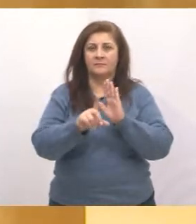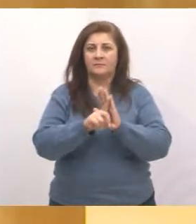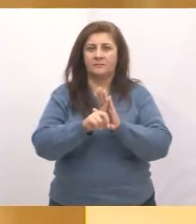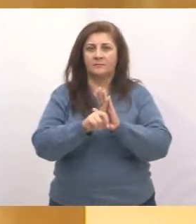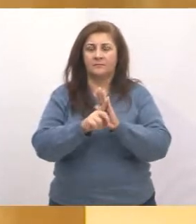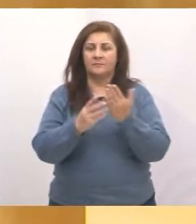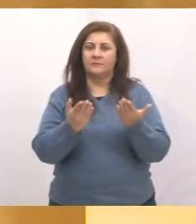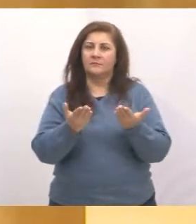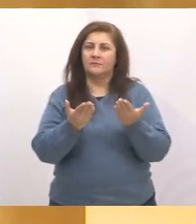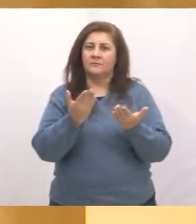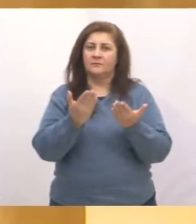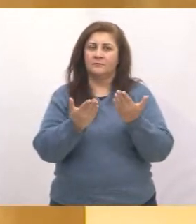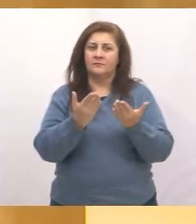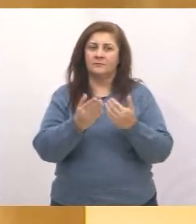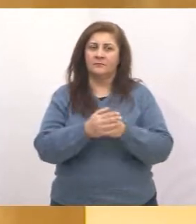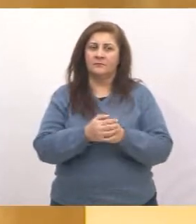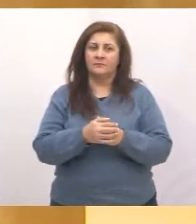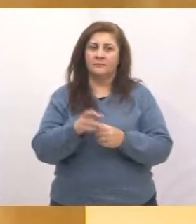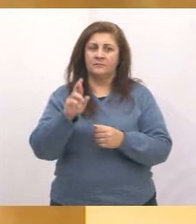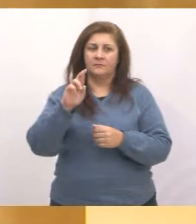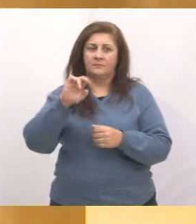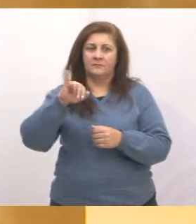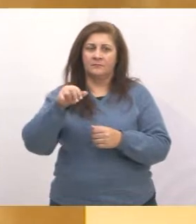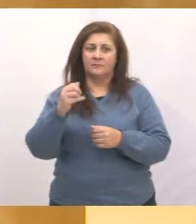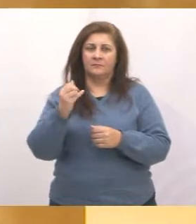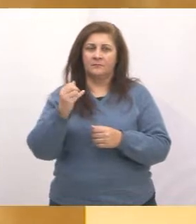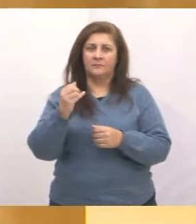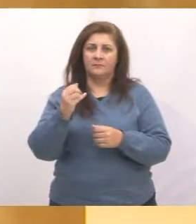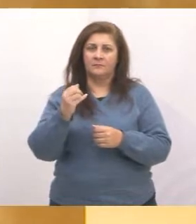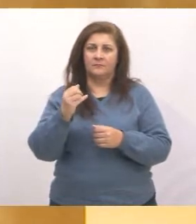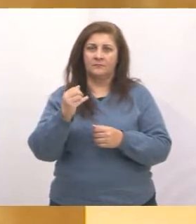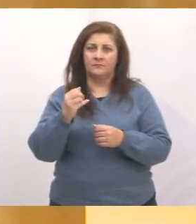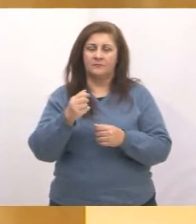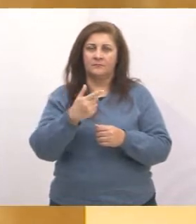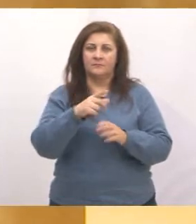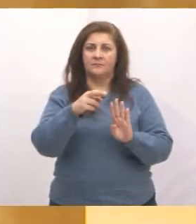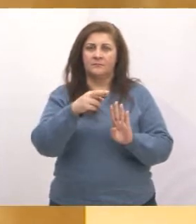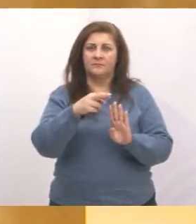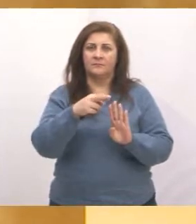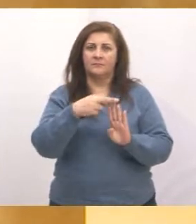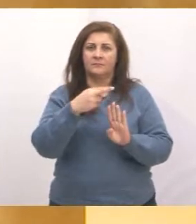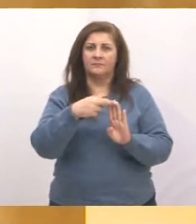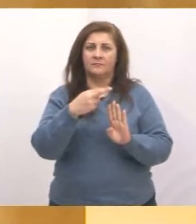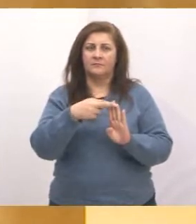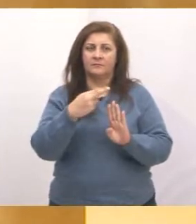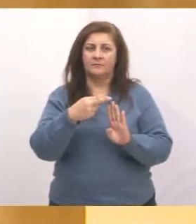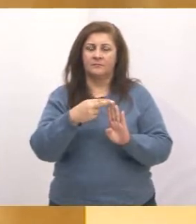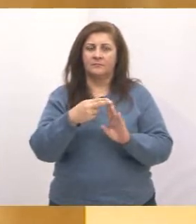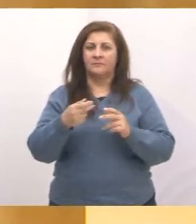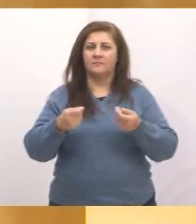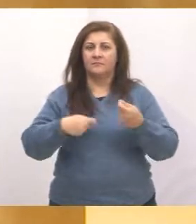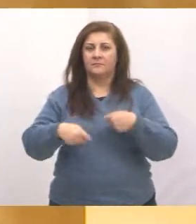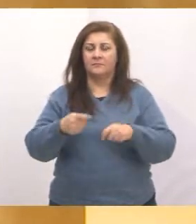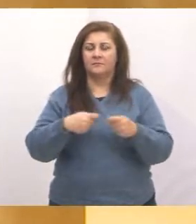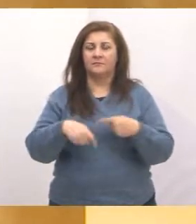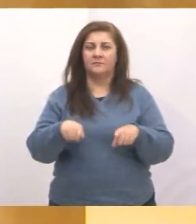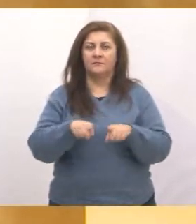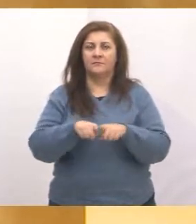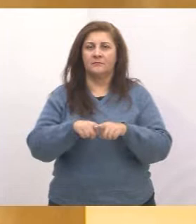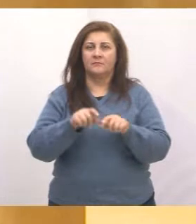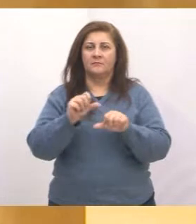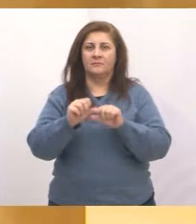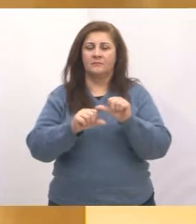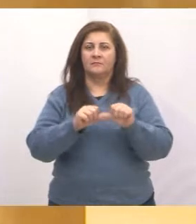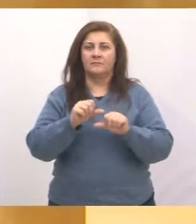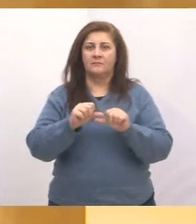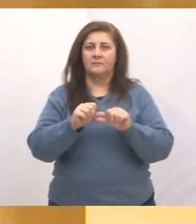Procuradoria da RJ as demais procuradorias da administração indireta e altera a referência